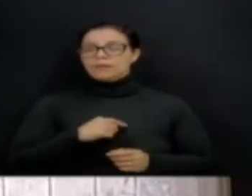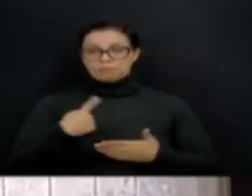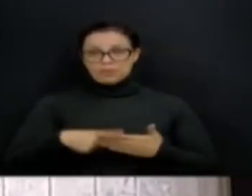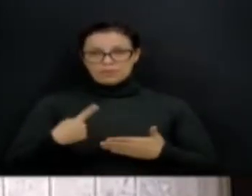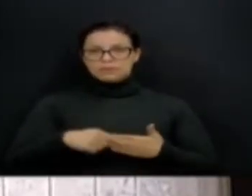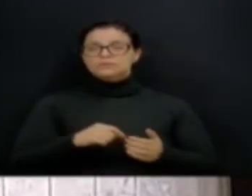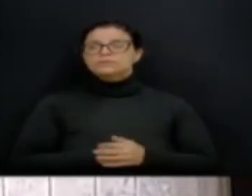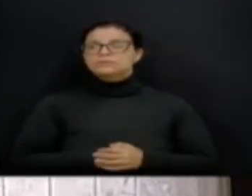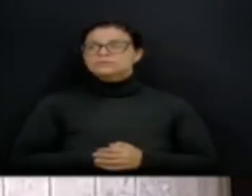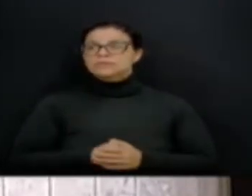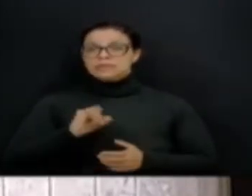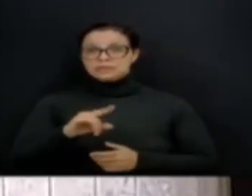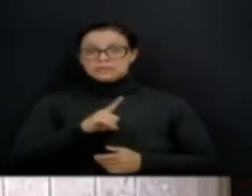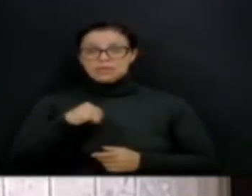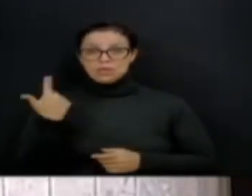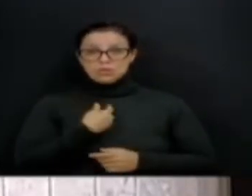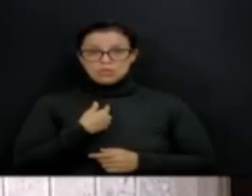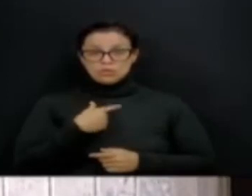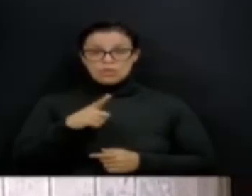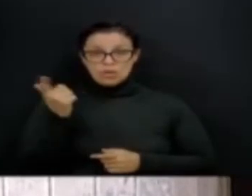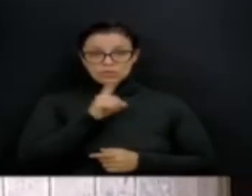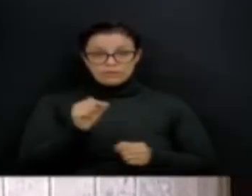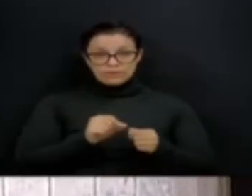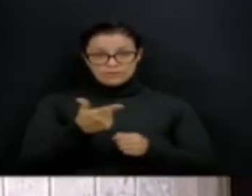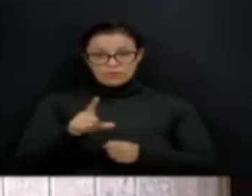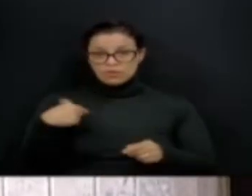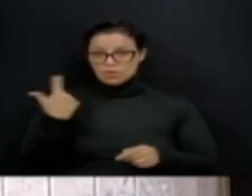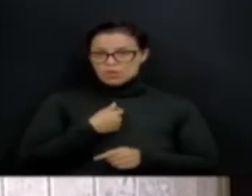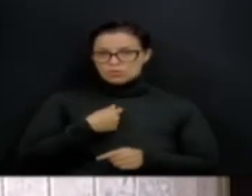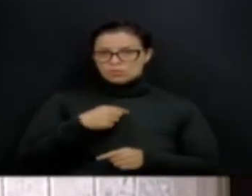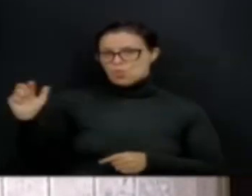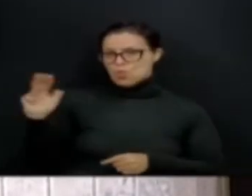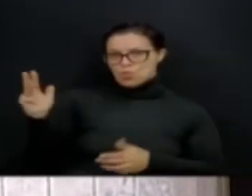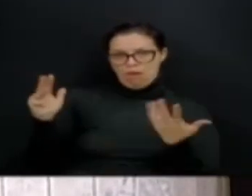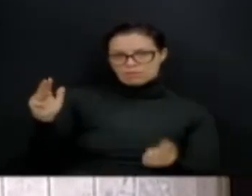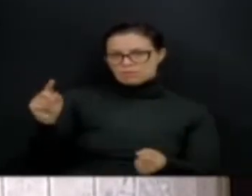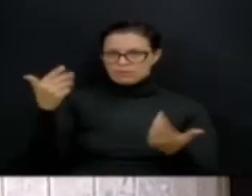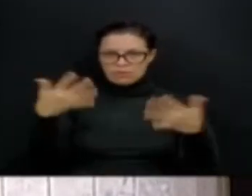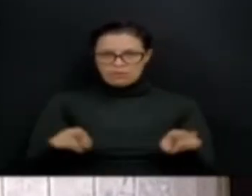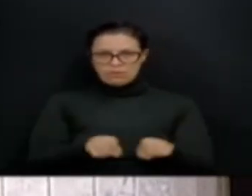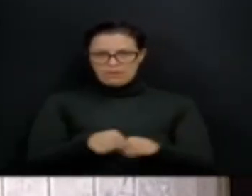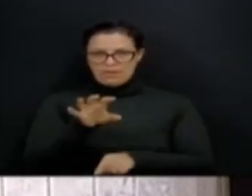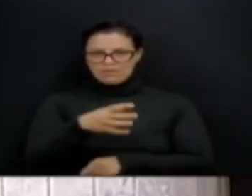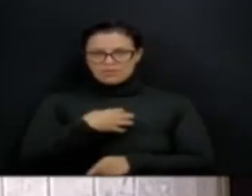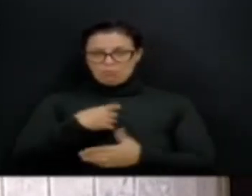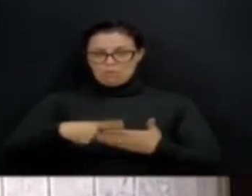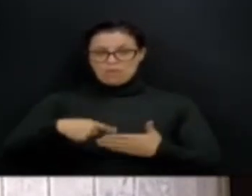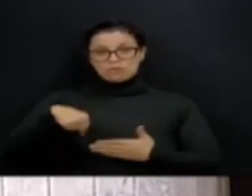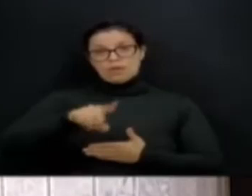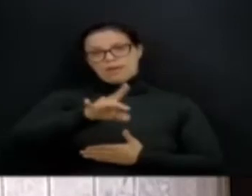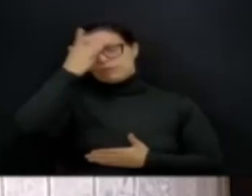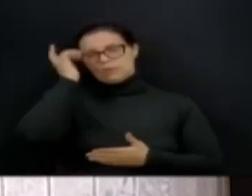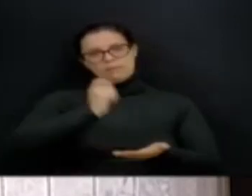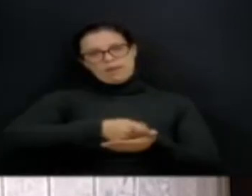os pedágios, caso seja refeito, porque essa lambança eu tenho certeza que o Lula não aceitará, um pedágio que caiba no bolso